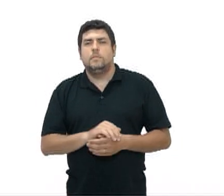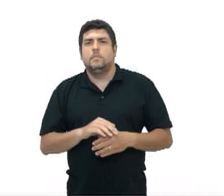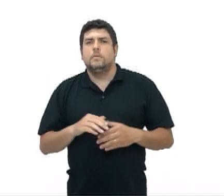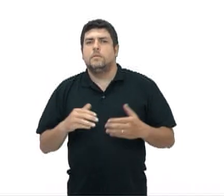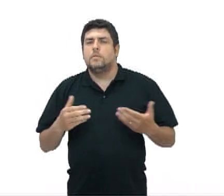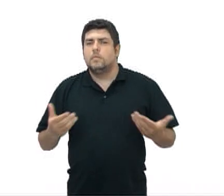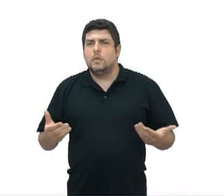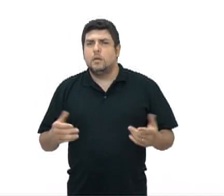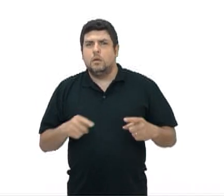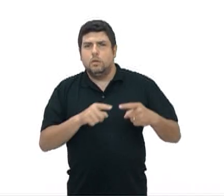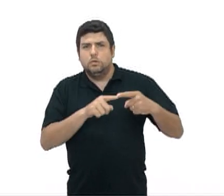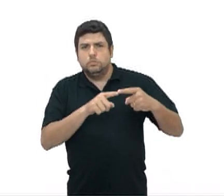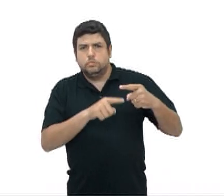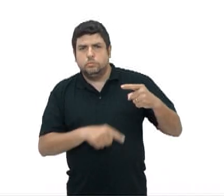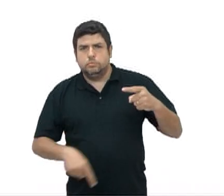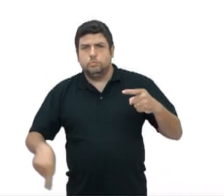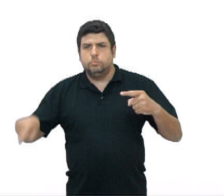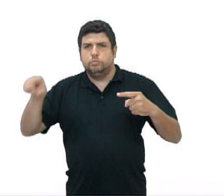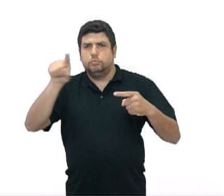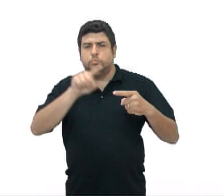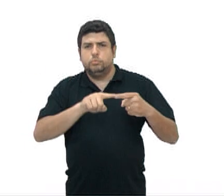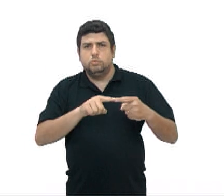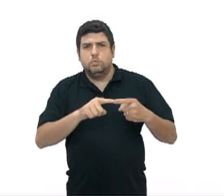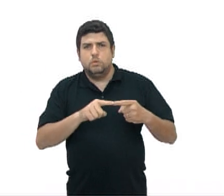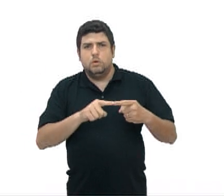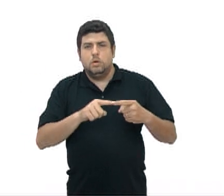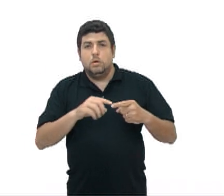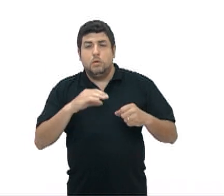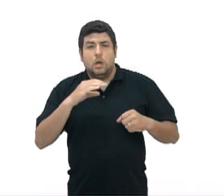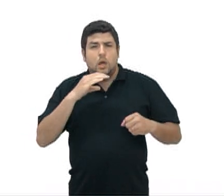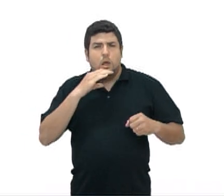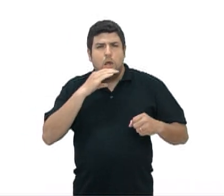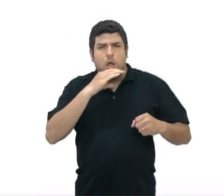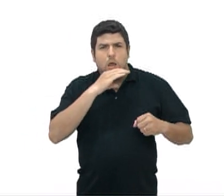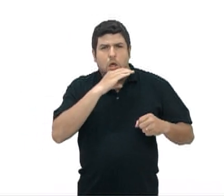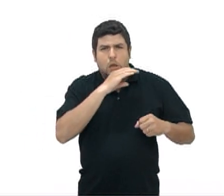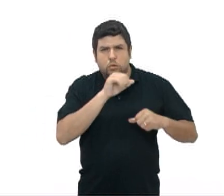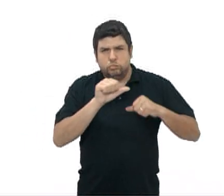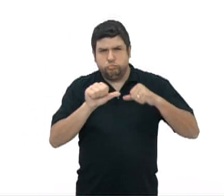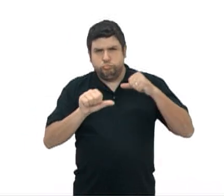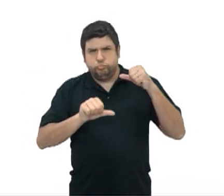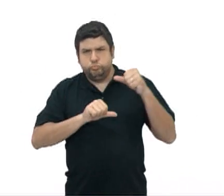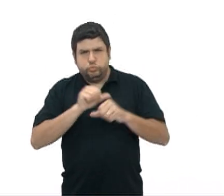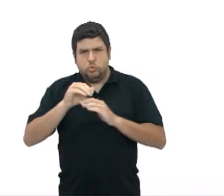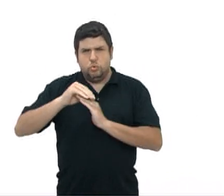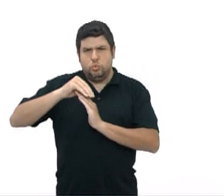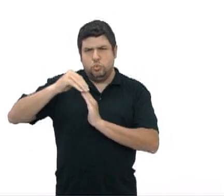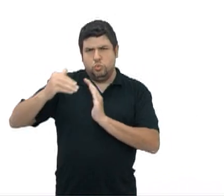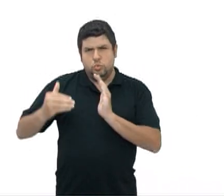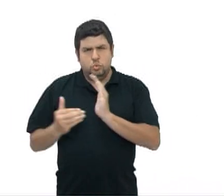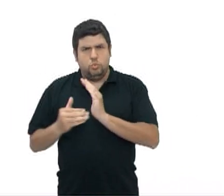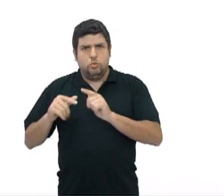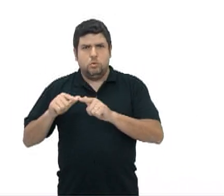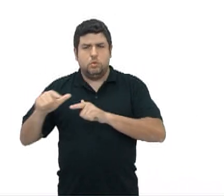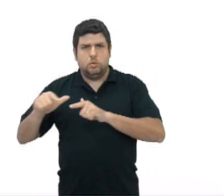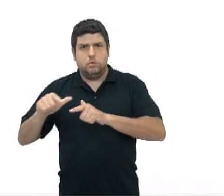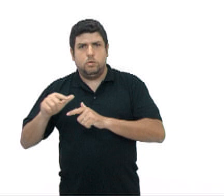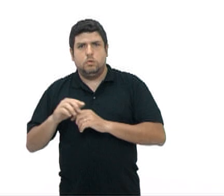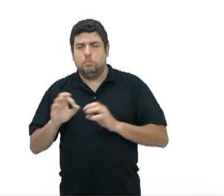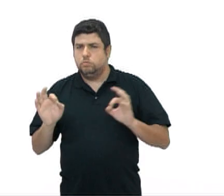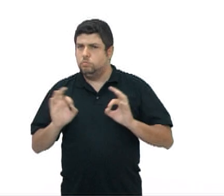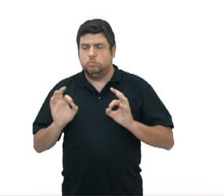o calor não se converte integralmente em trabalho. Esse é um dos conceitos.